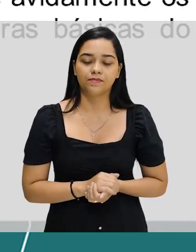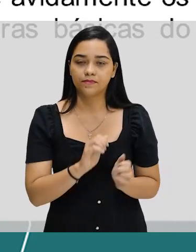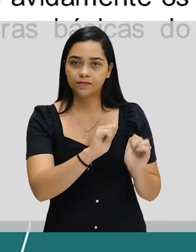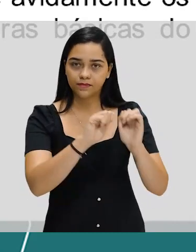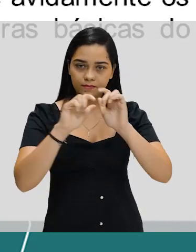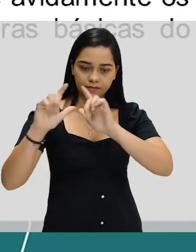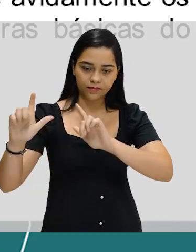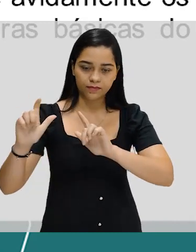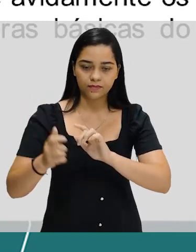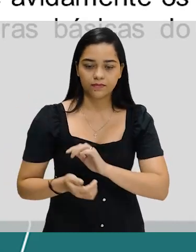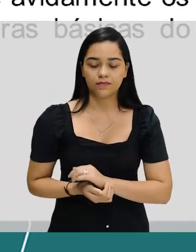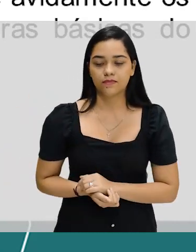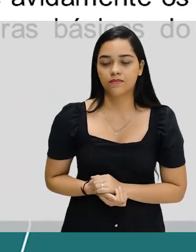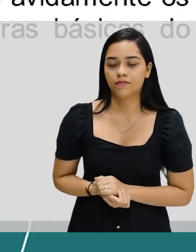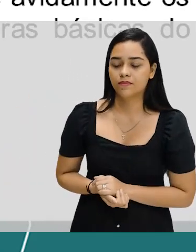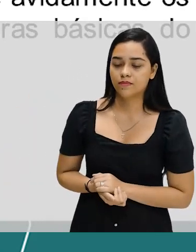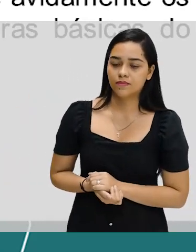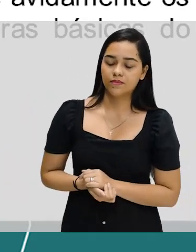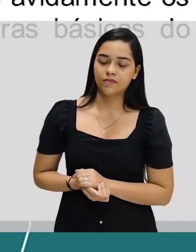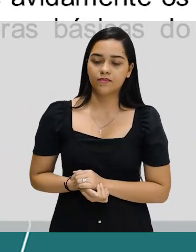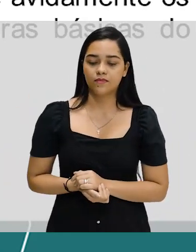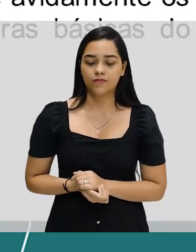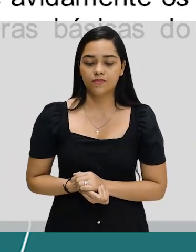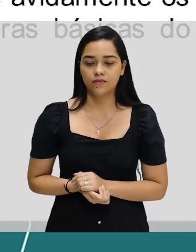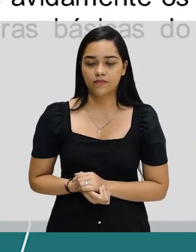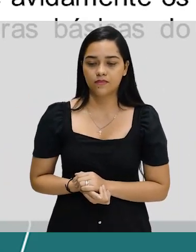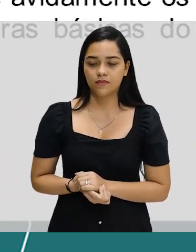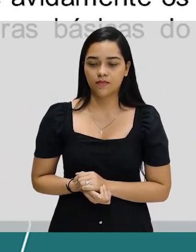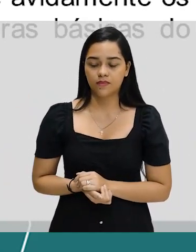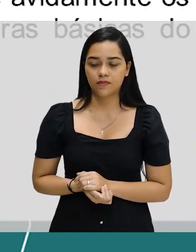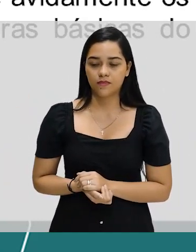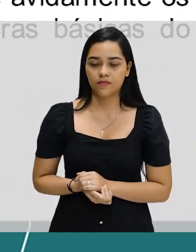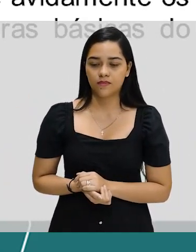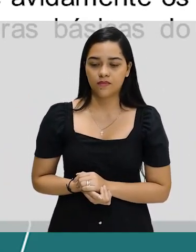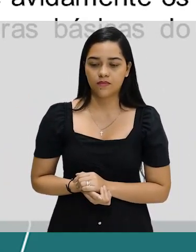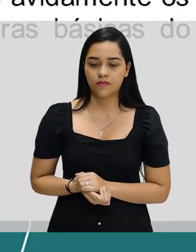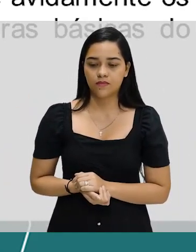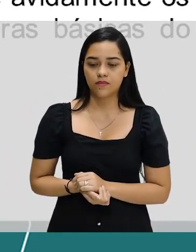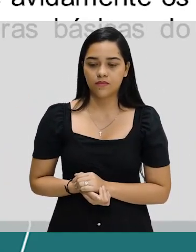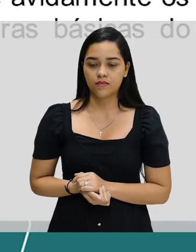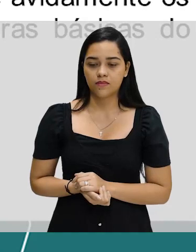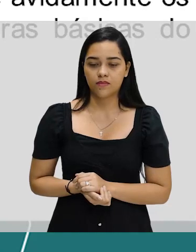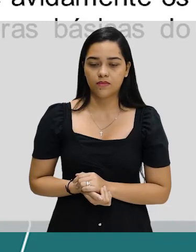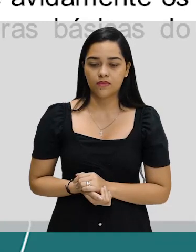tela. As angústias dos brasileiros em relação